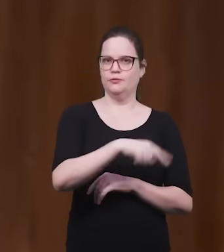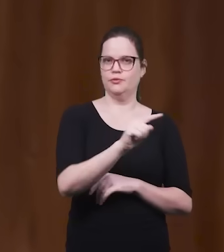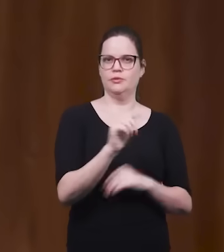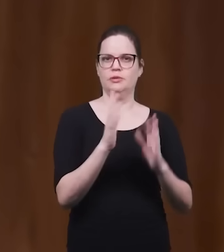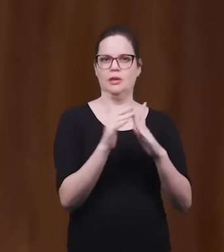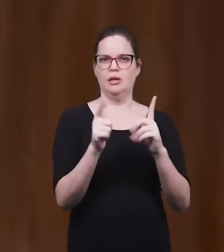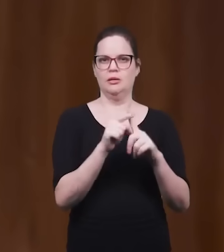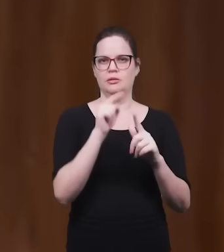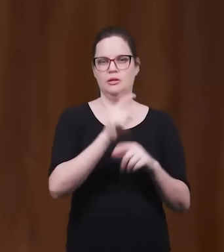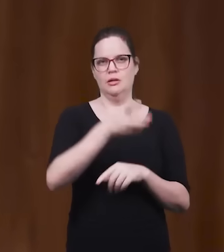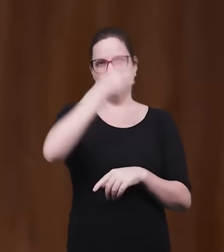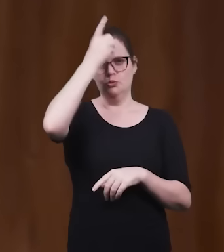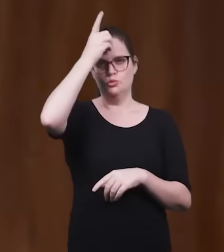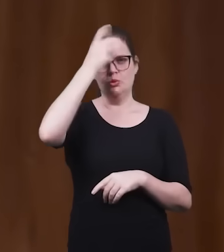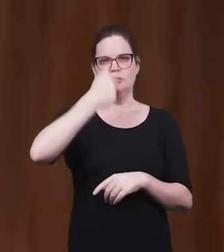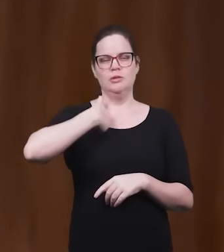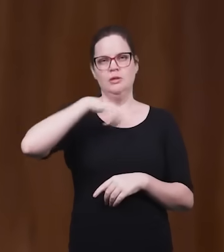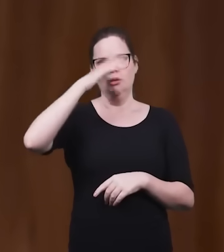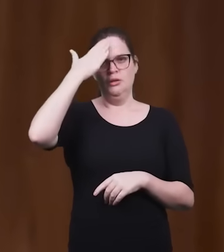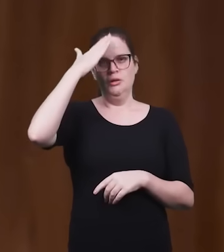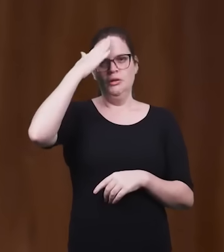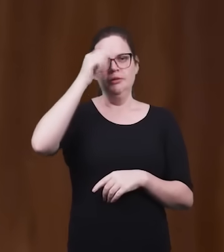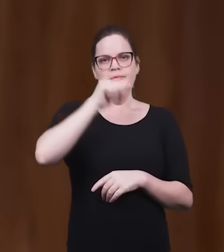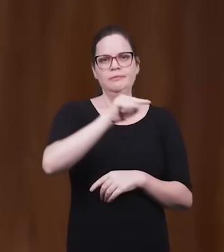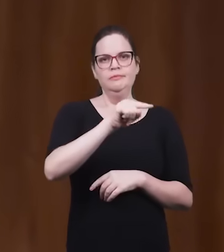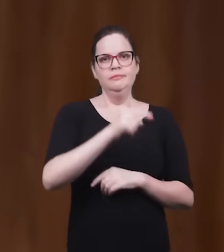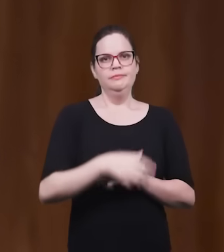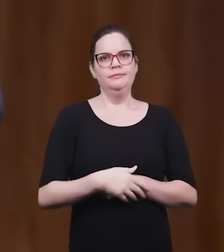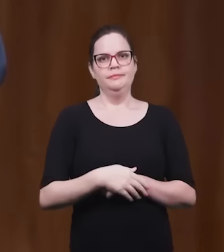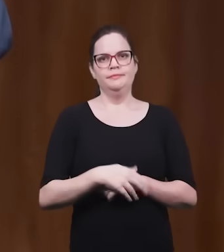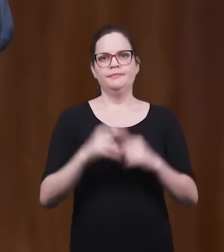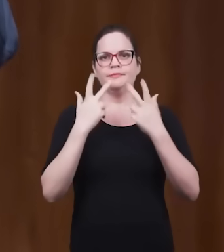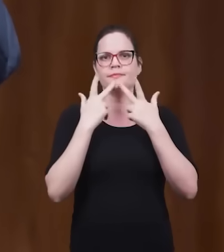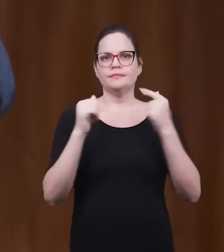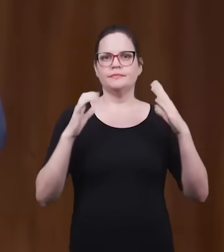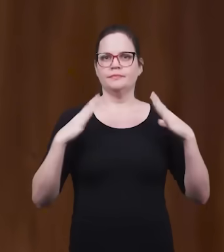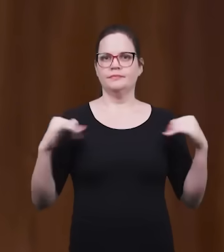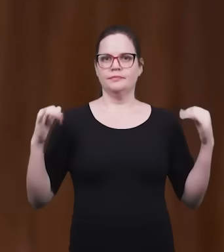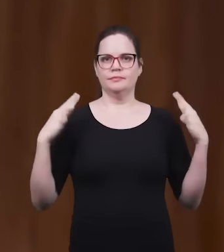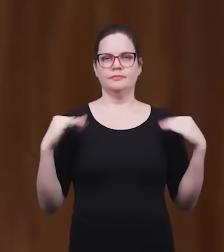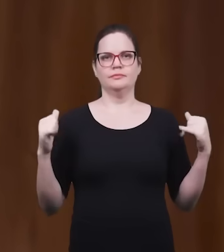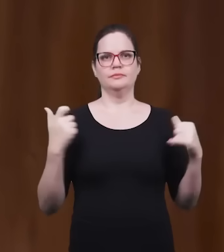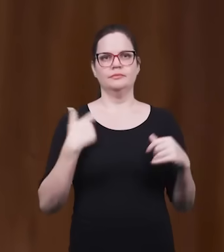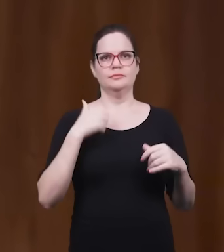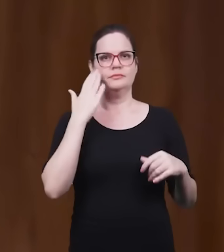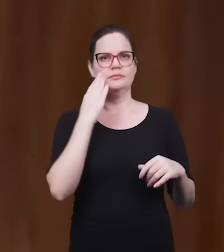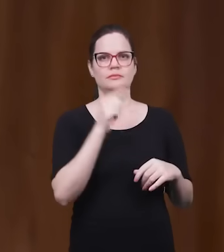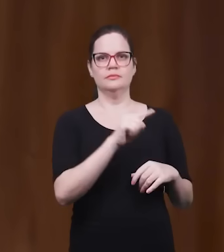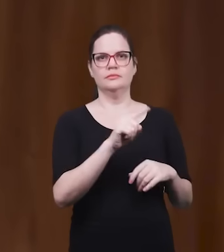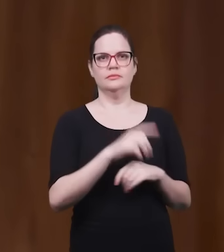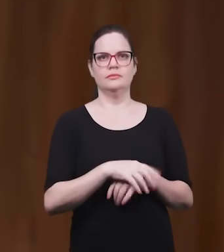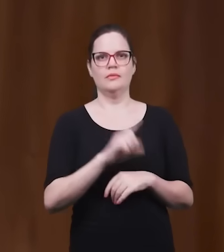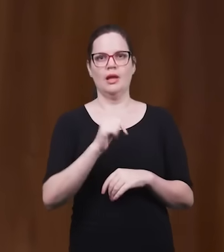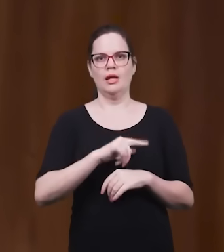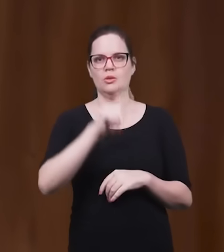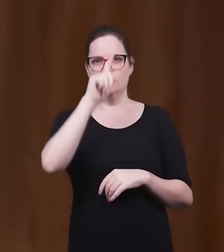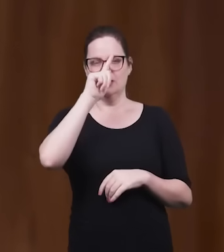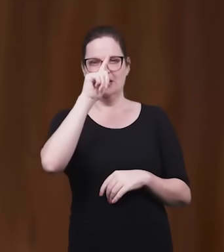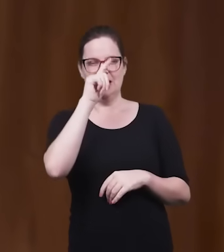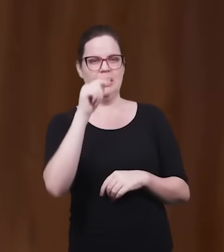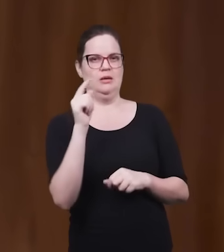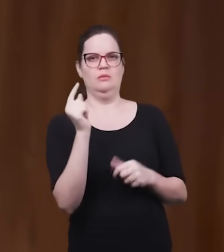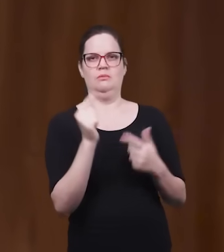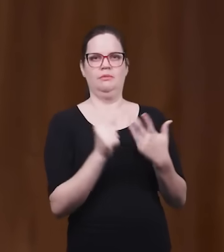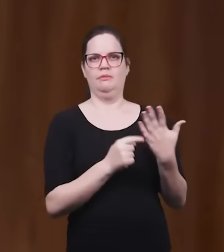dom espiritual e eu entendi aquele dom, aquela língua estranha, eu entendi numa língua, no grego, não sei o que